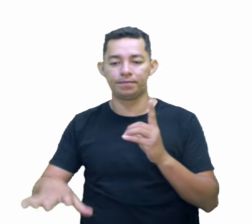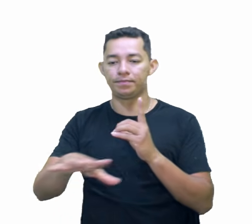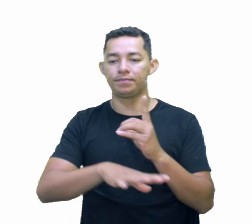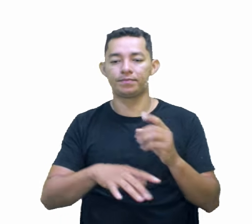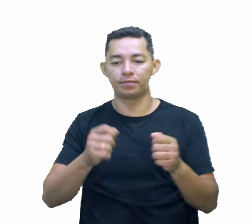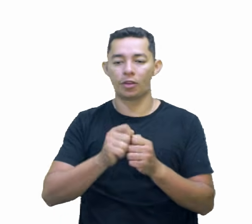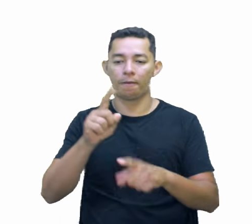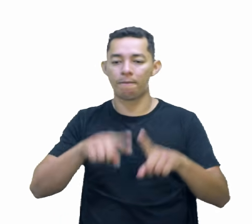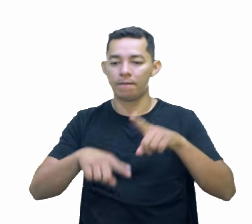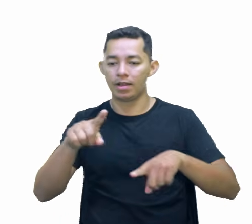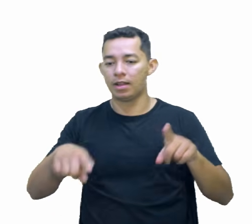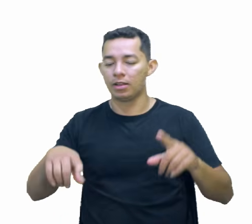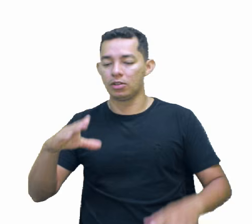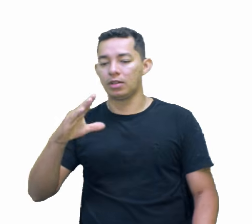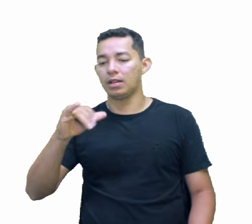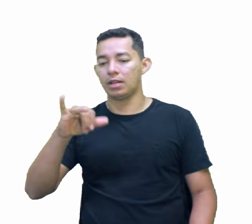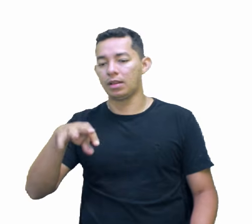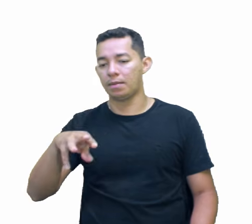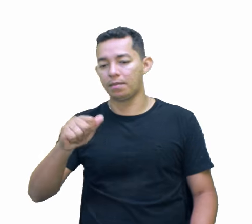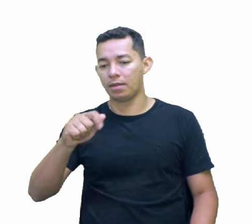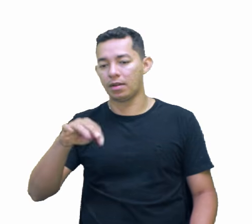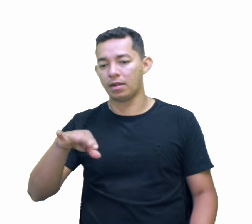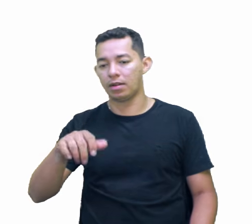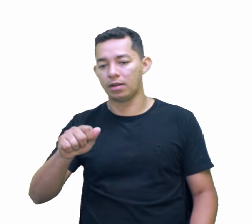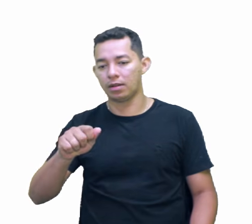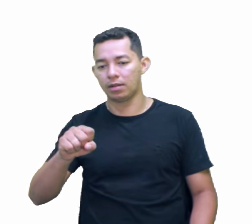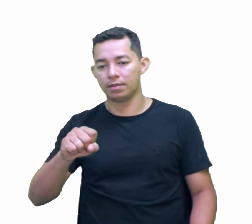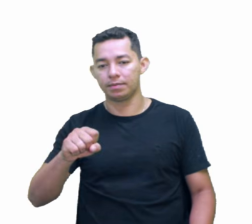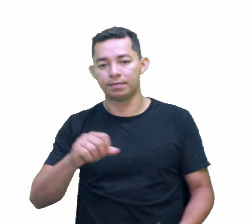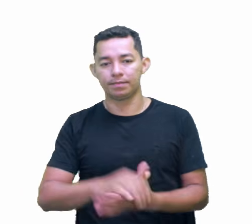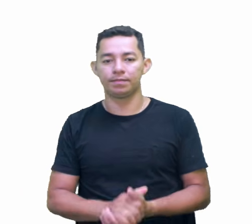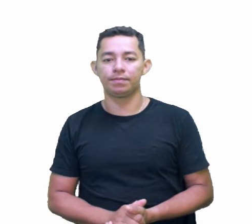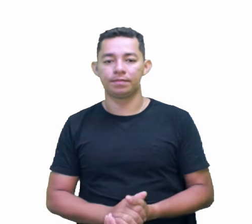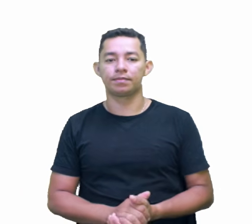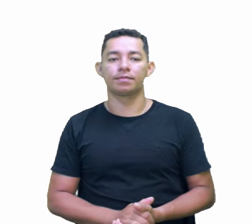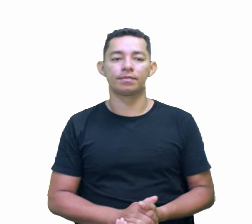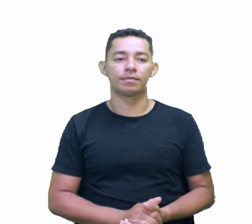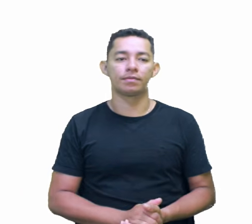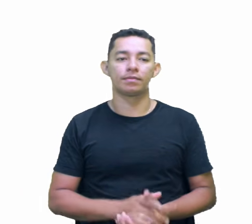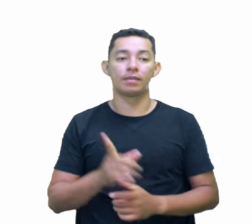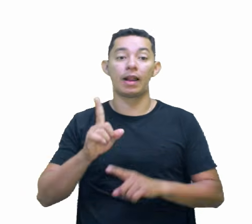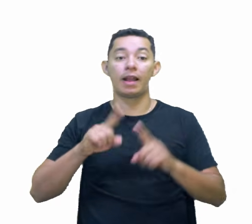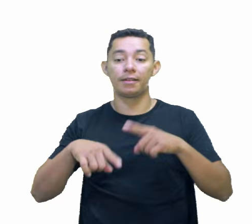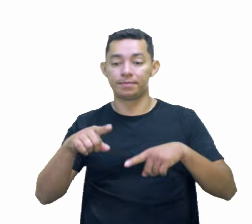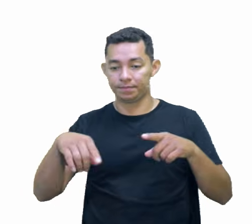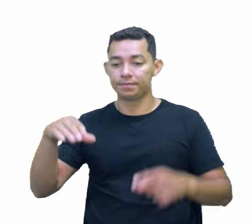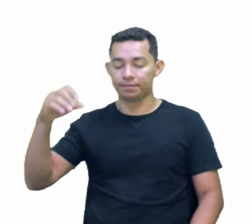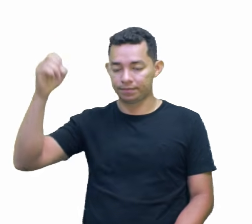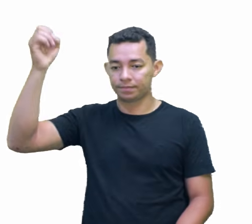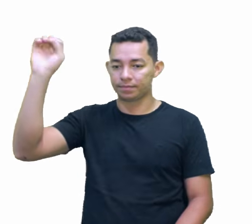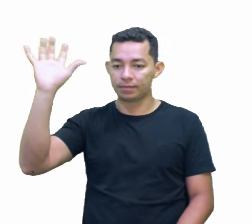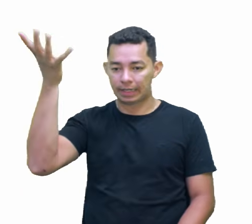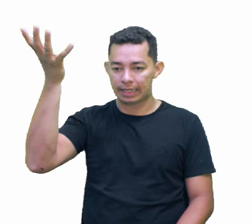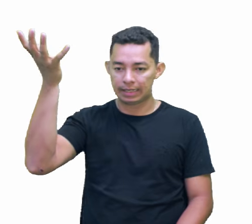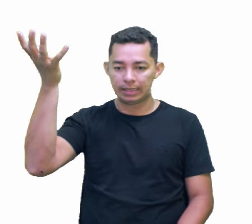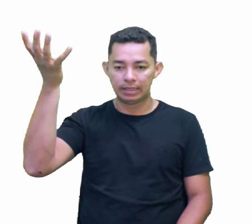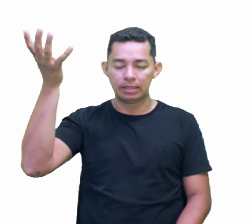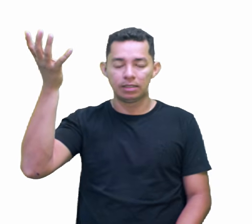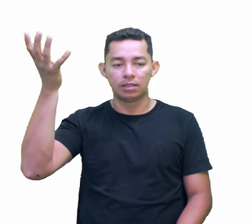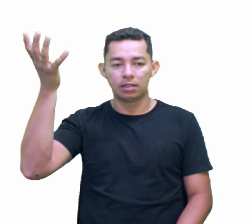variações climáticas também. As variações climáticas a gente pode até dizer que são um dos principais, né, da